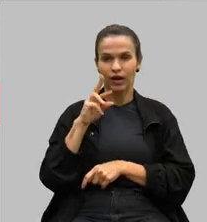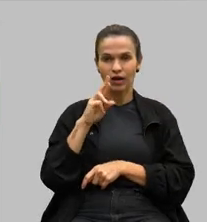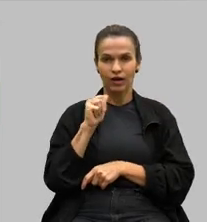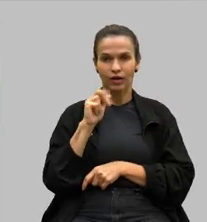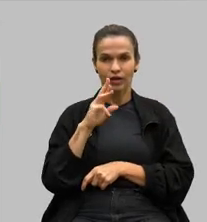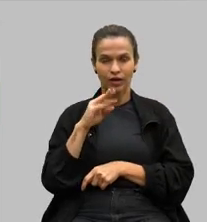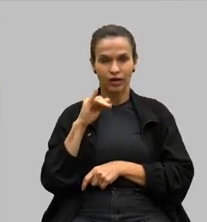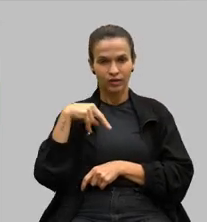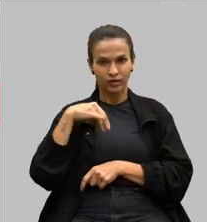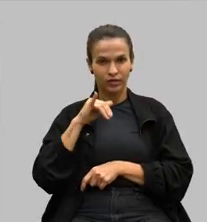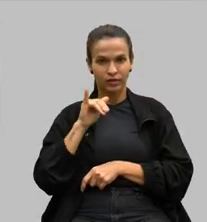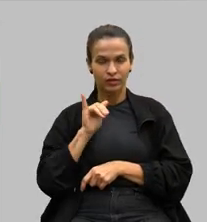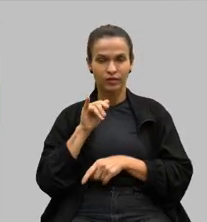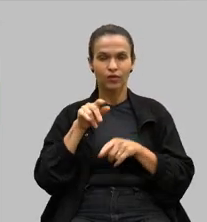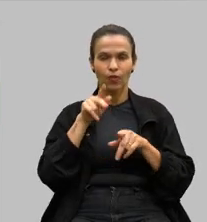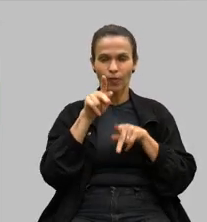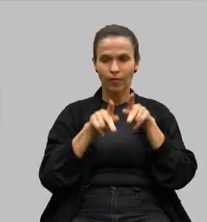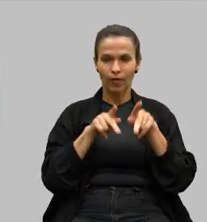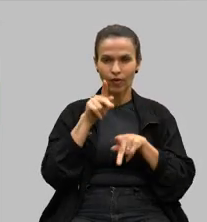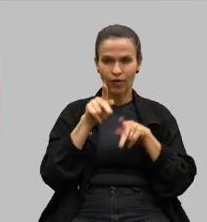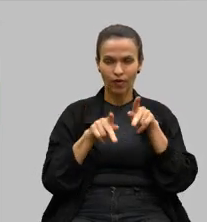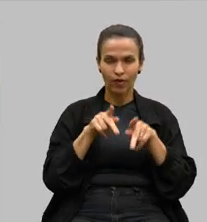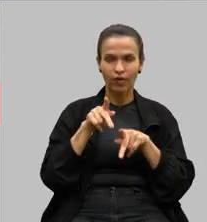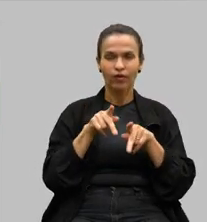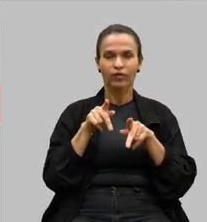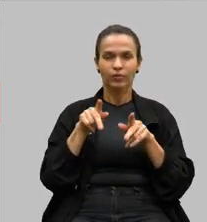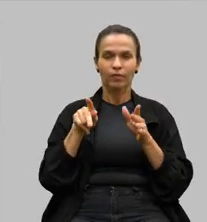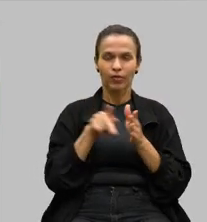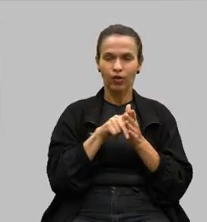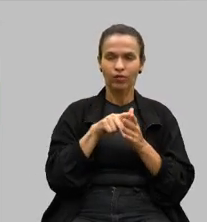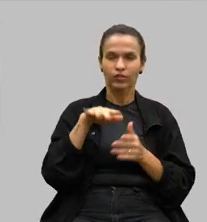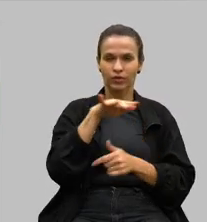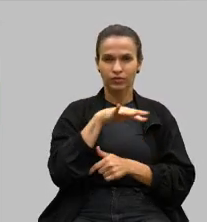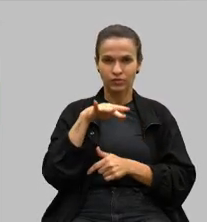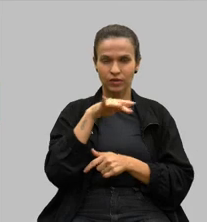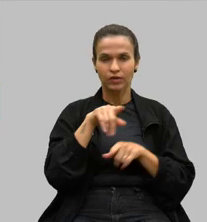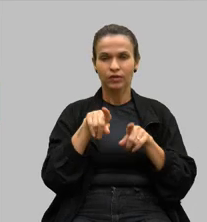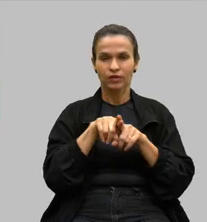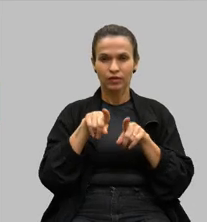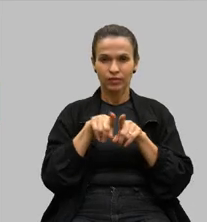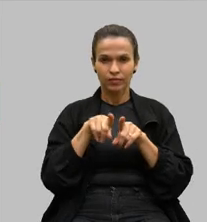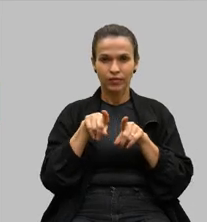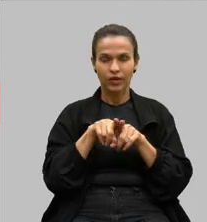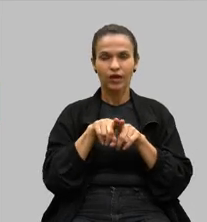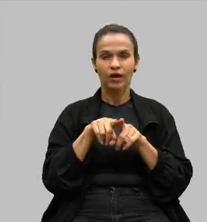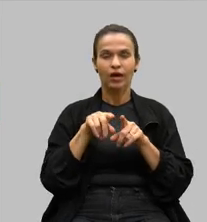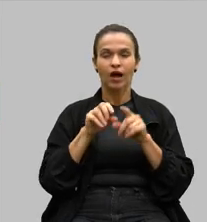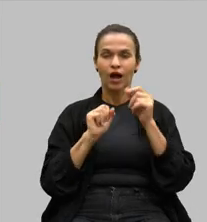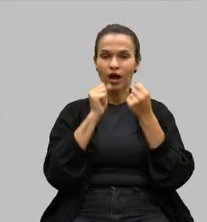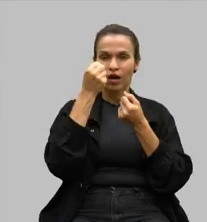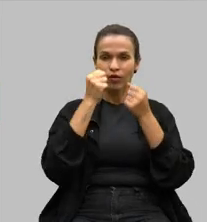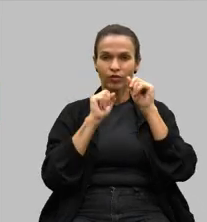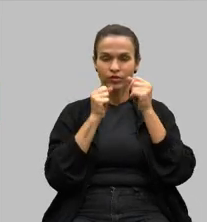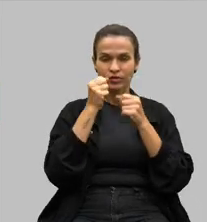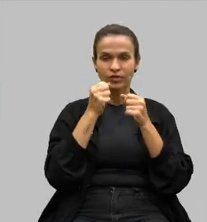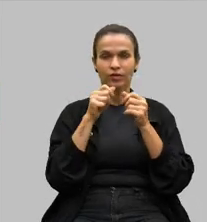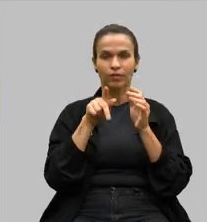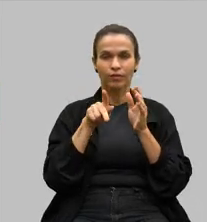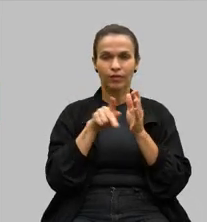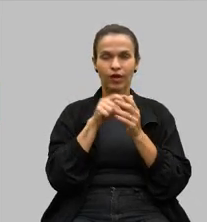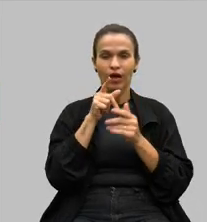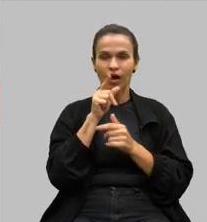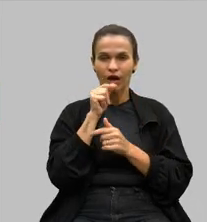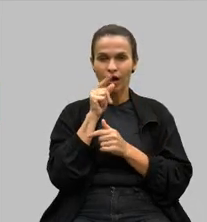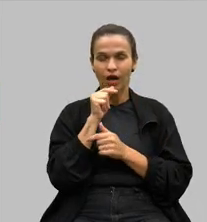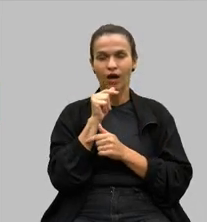patacho em carmésia o conjunto Urbano hidrotermal e de poste Caldas a usina hidroelétrica eh de Peti